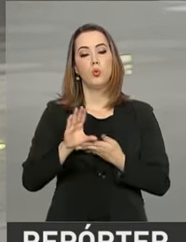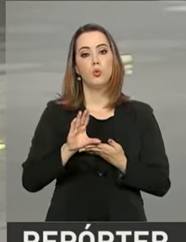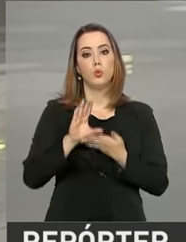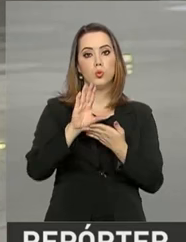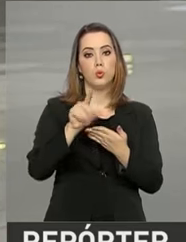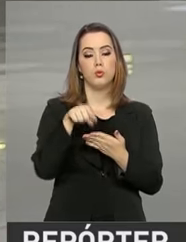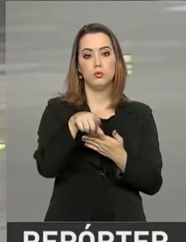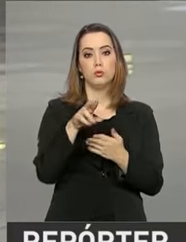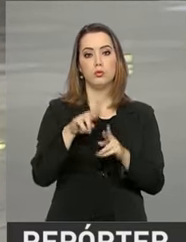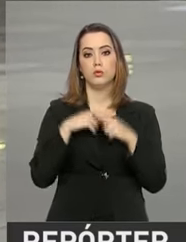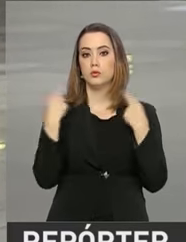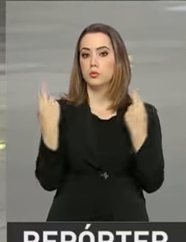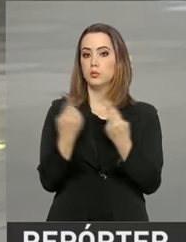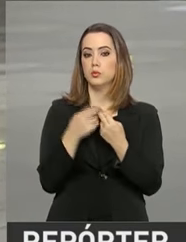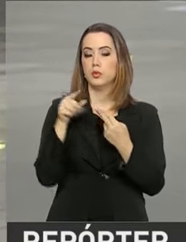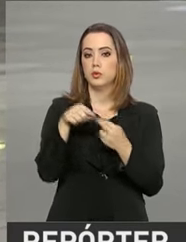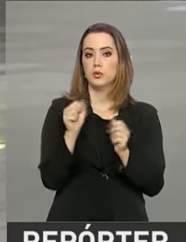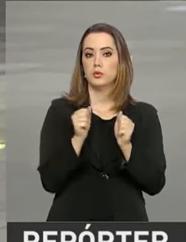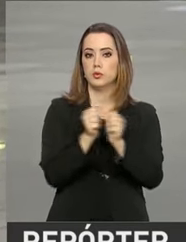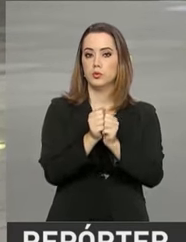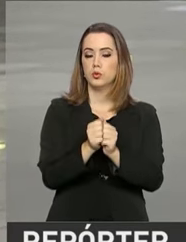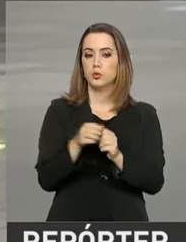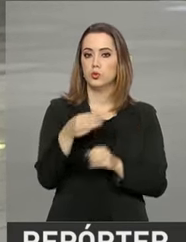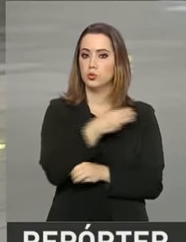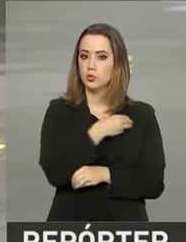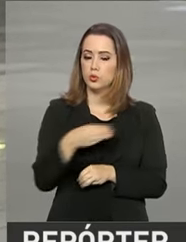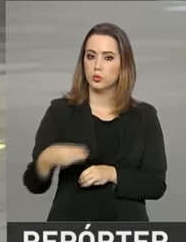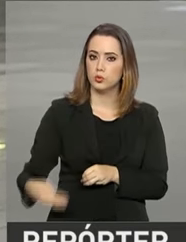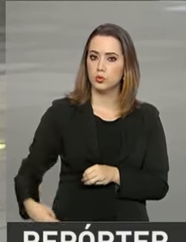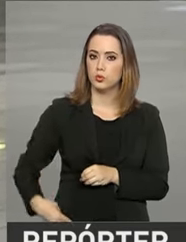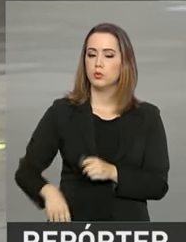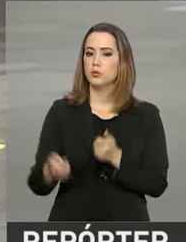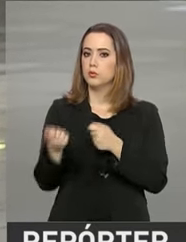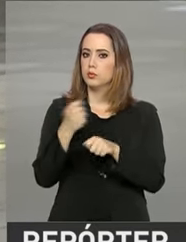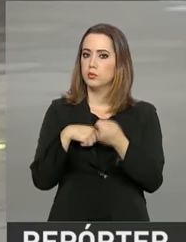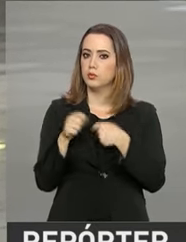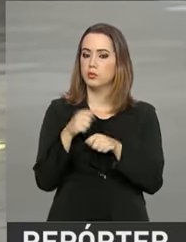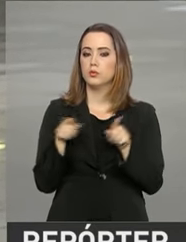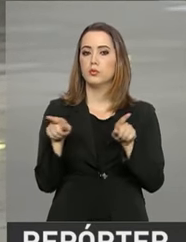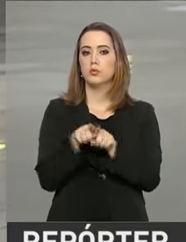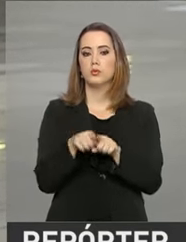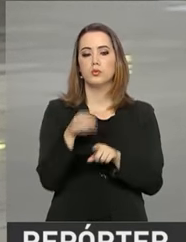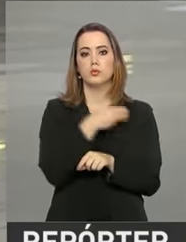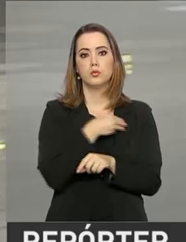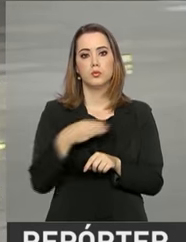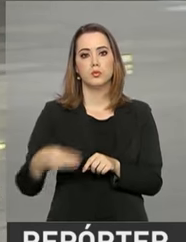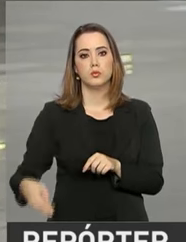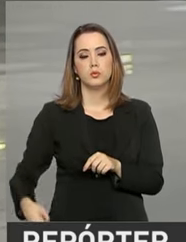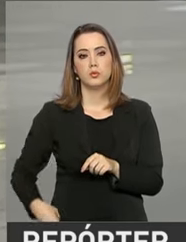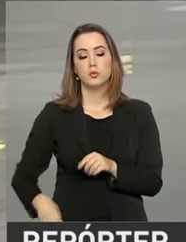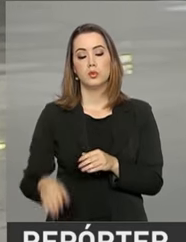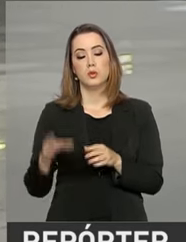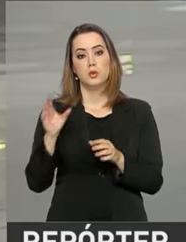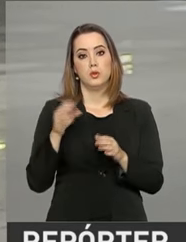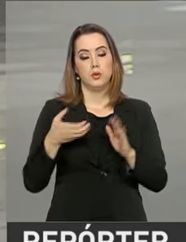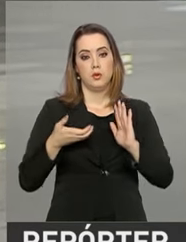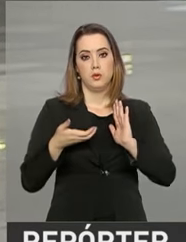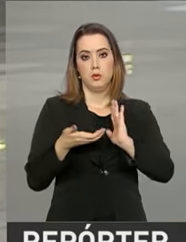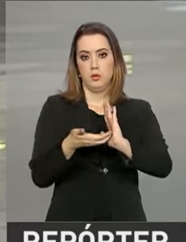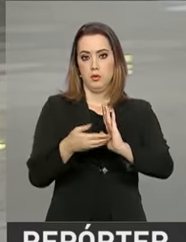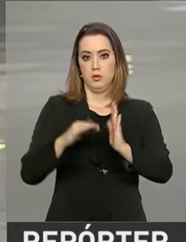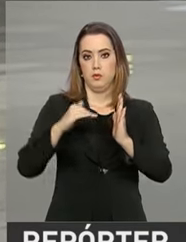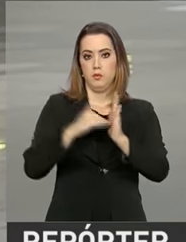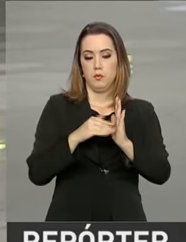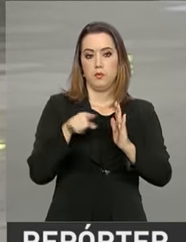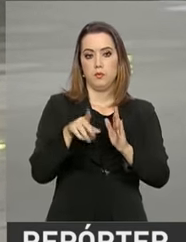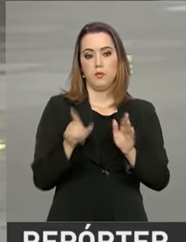Econômica os presidentes da câmara e do Senado Renan caleiros e Rodrigo Maia e líderes de partidos da base aliada no Congresso